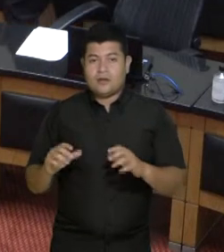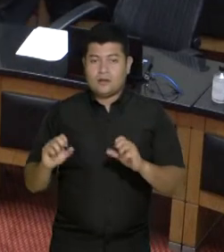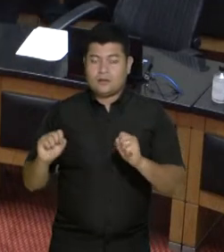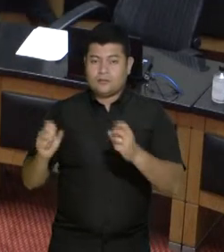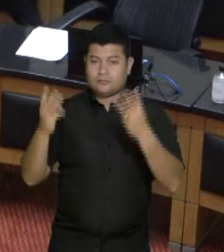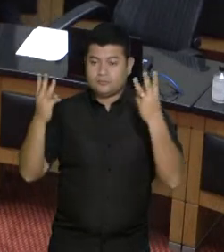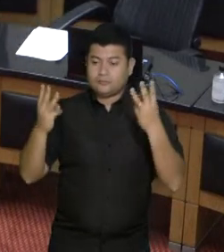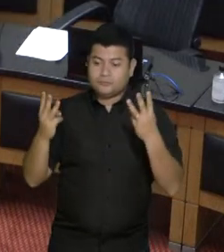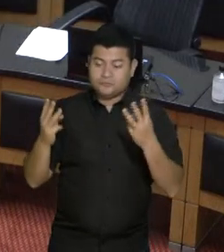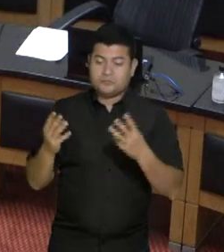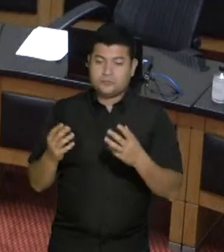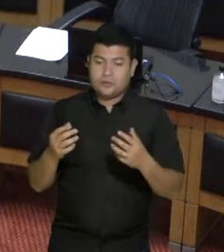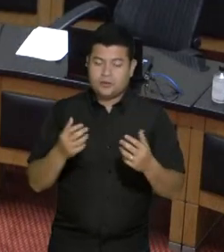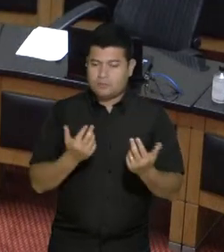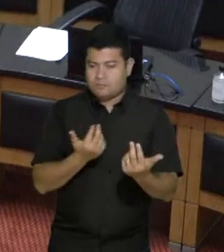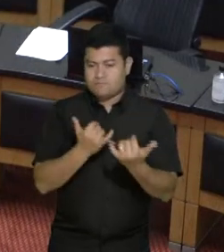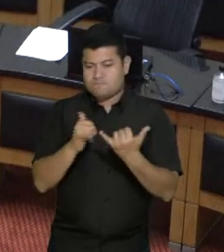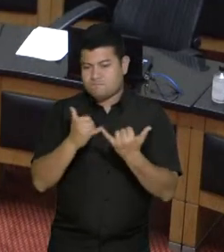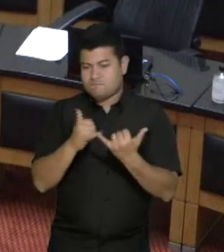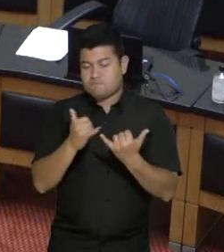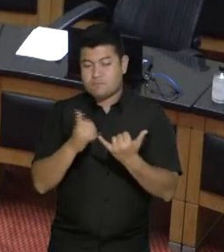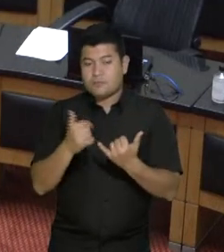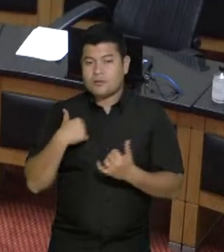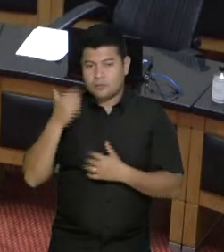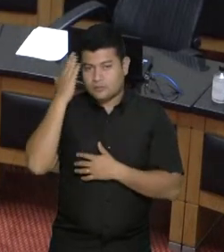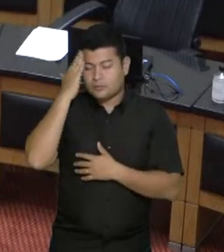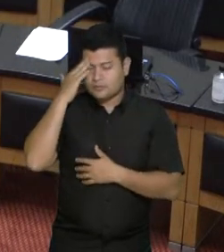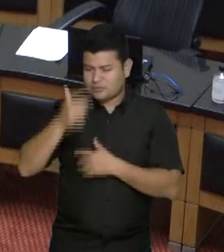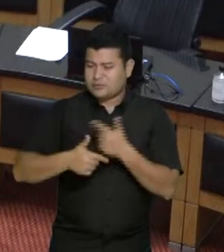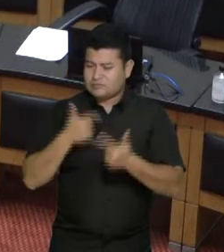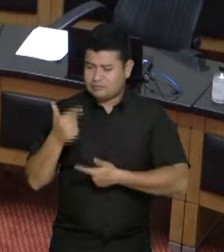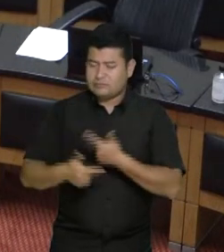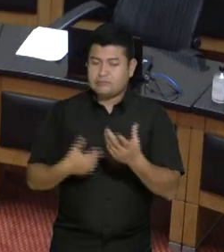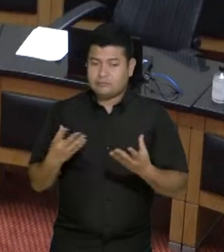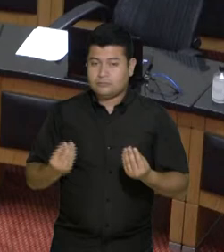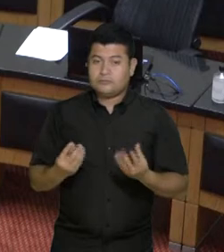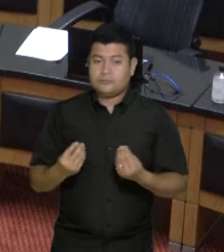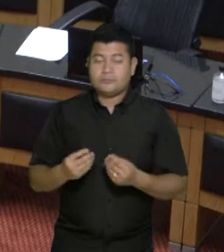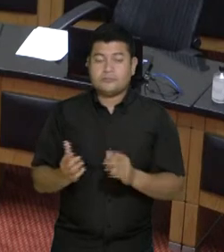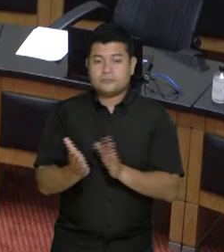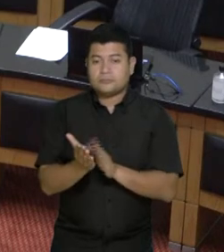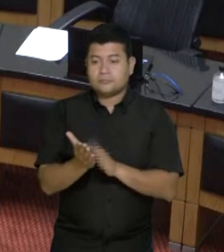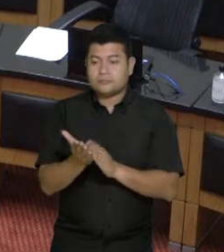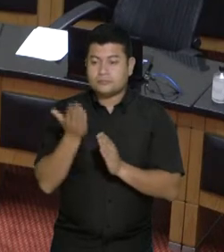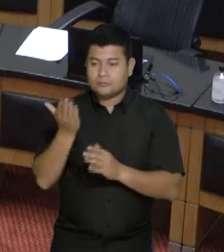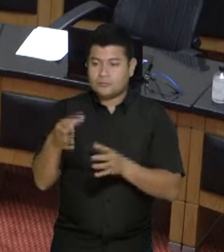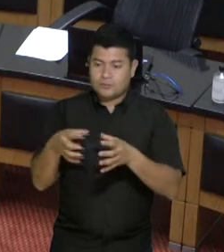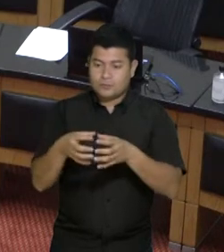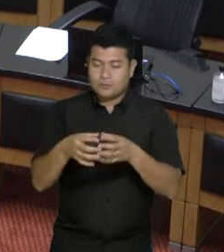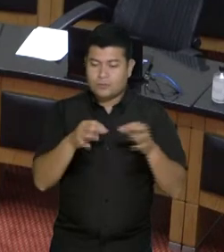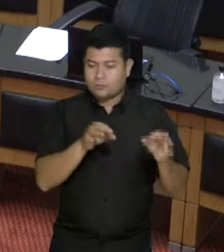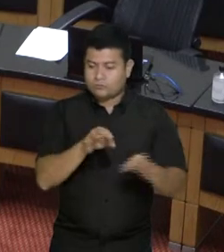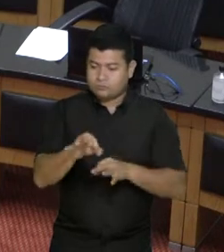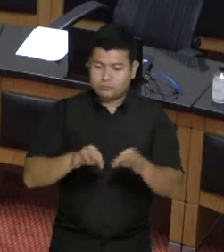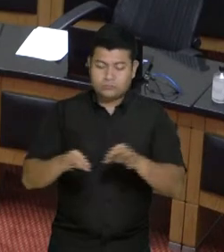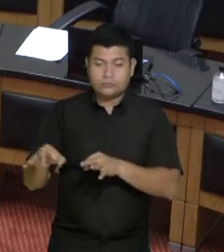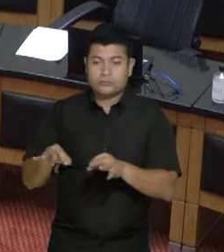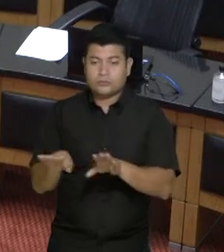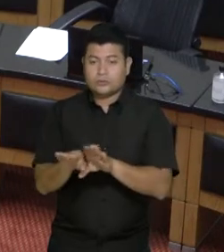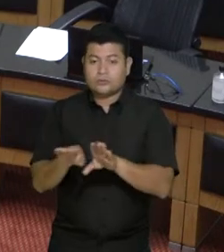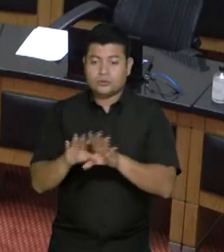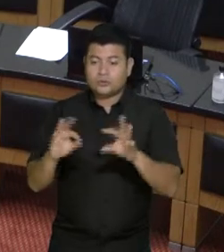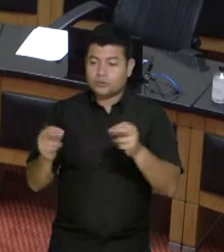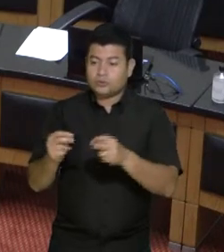porte, tá? E eu sei o trabalho que dá. Então, parabéns, parabéns à equipe organizadora, parabéns, Palmeira, parabéns a todos